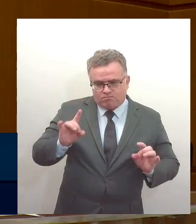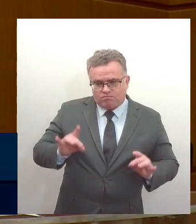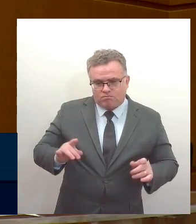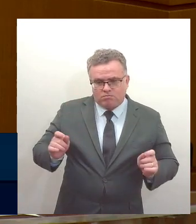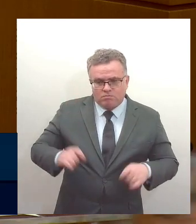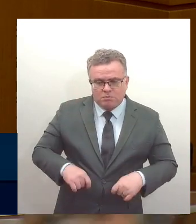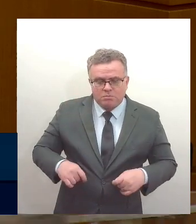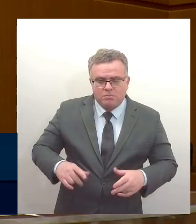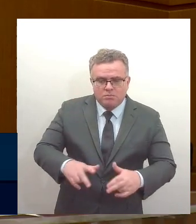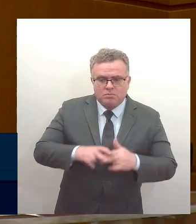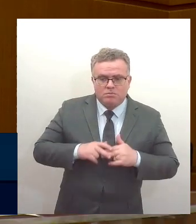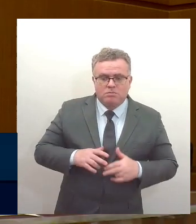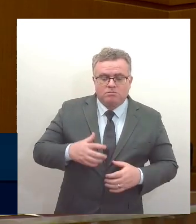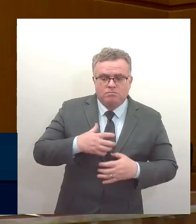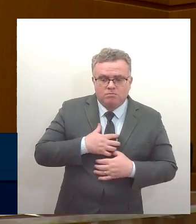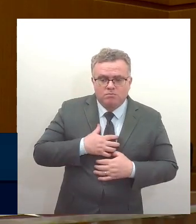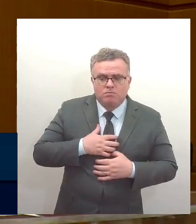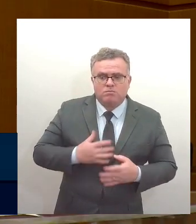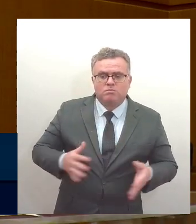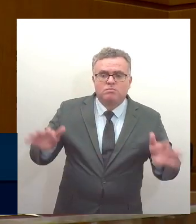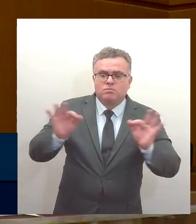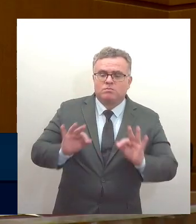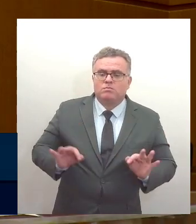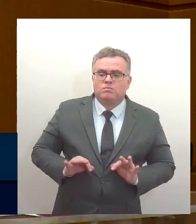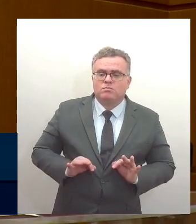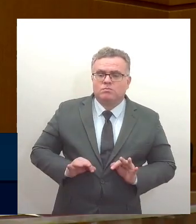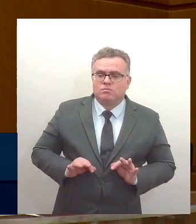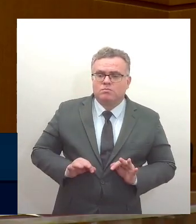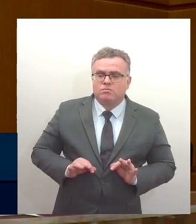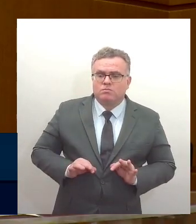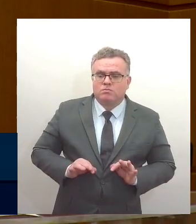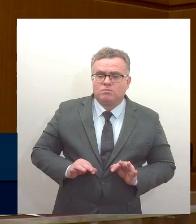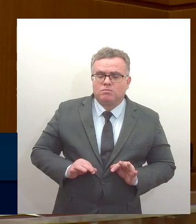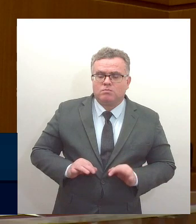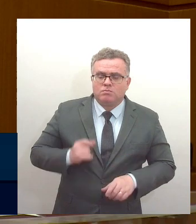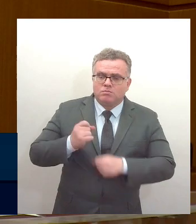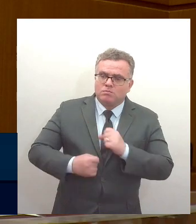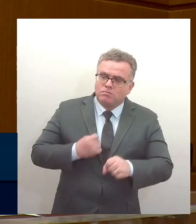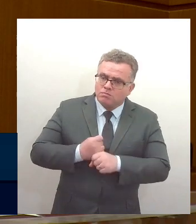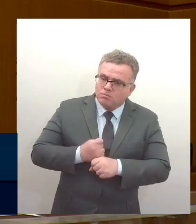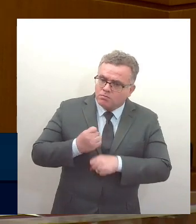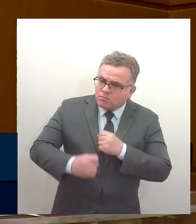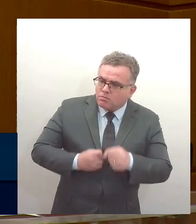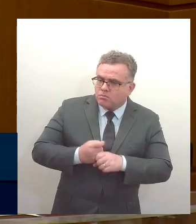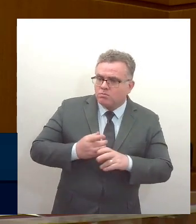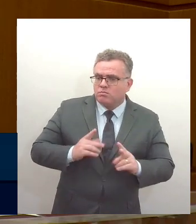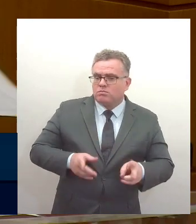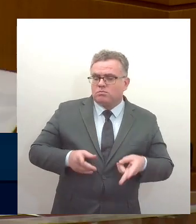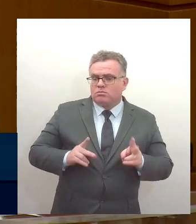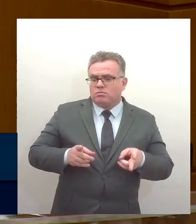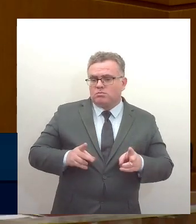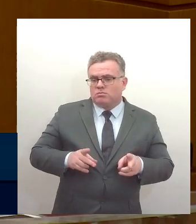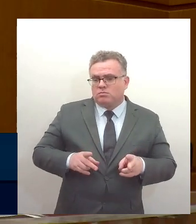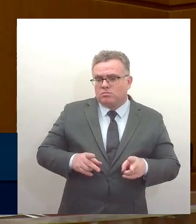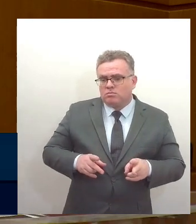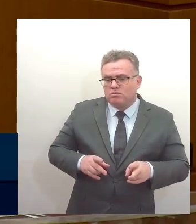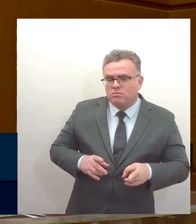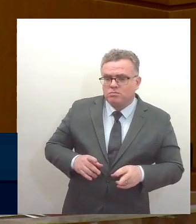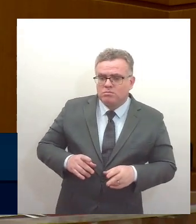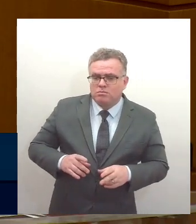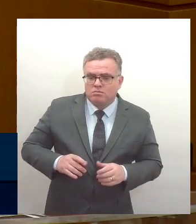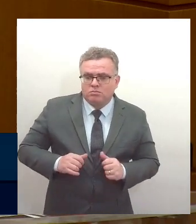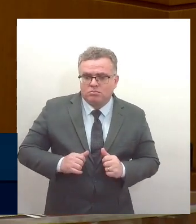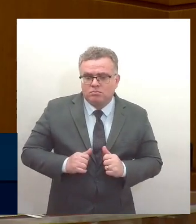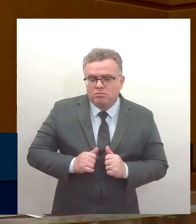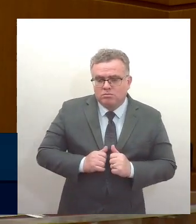que, ano após ano, esse evento segue crescendo juntamente com a cultura do leite na região.